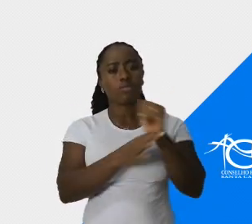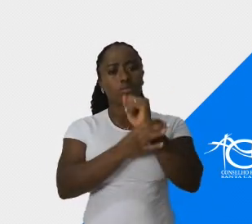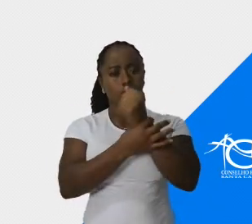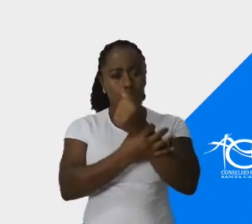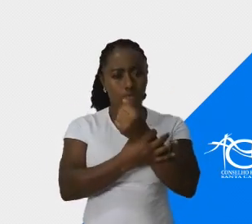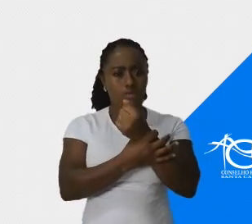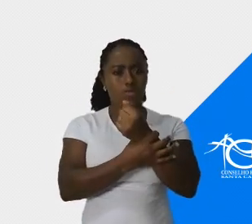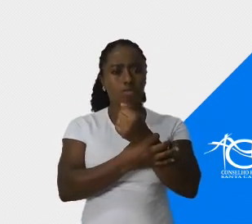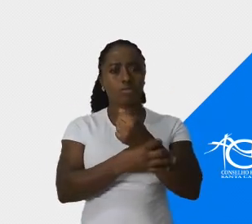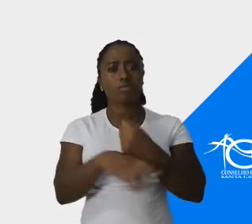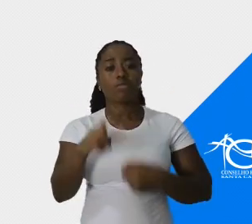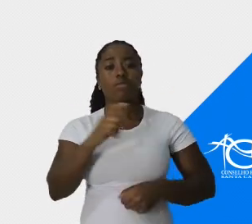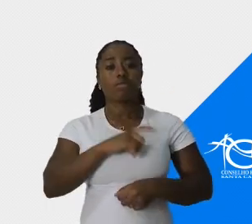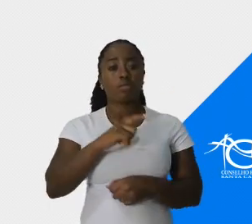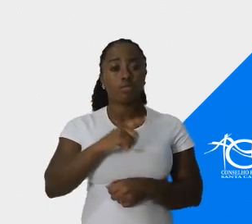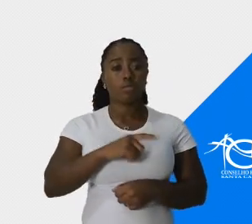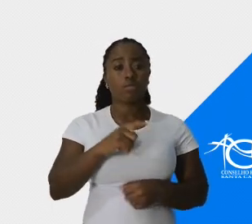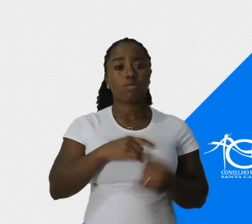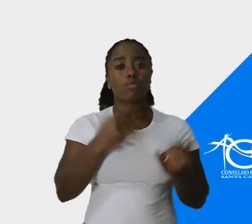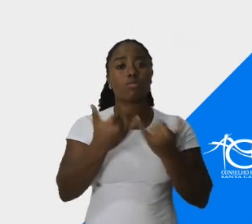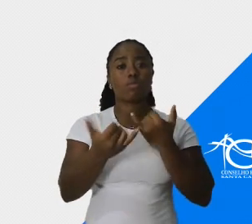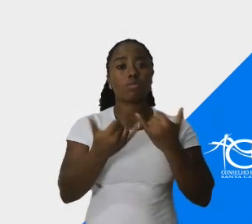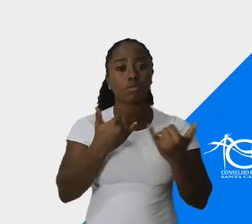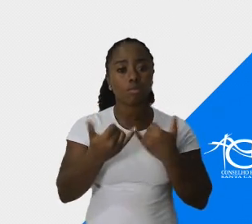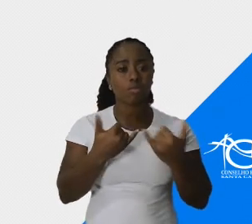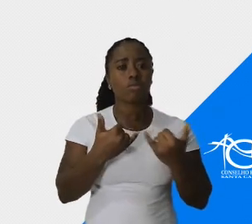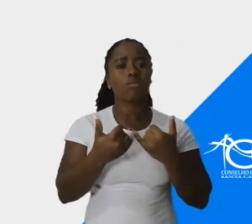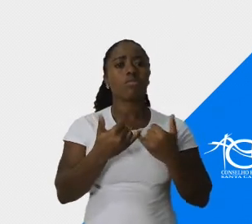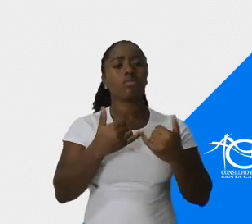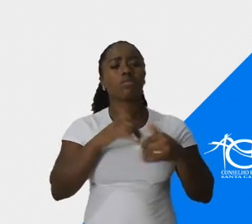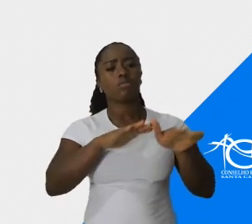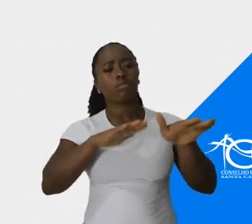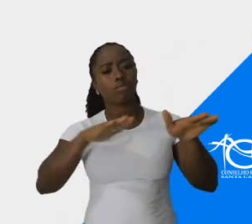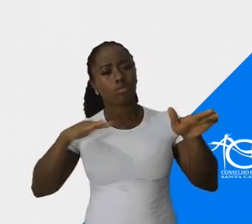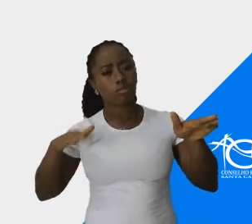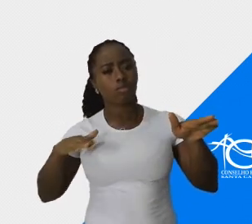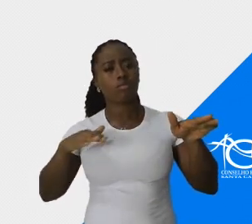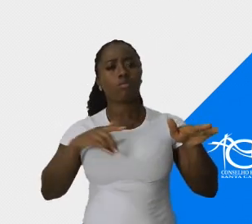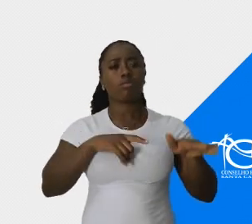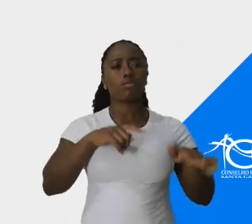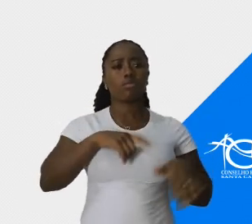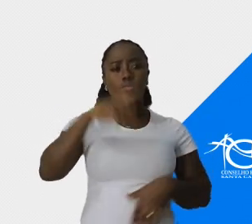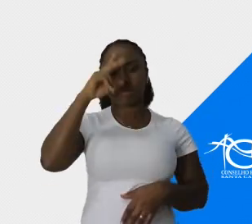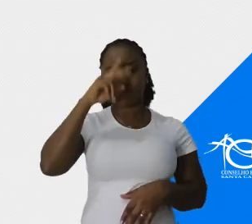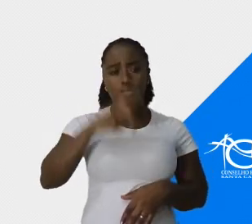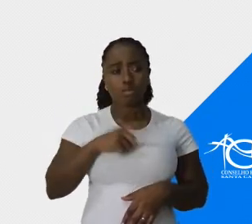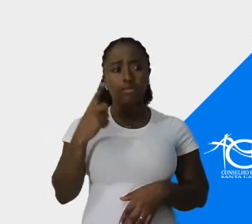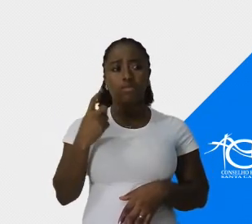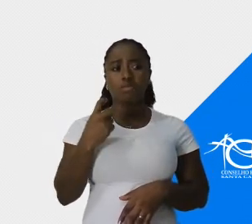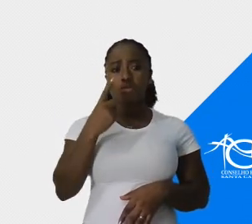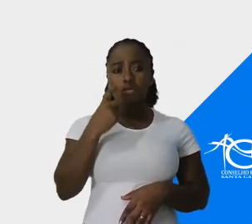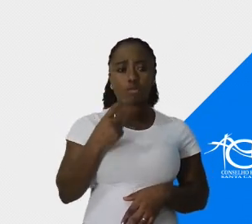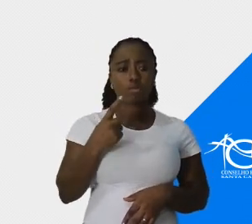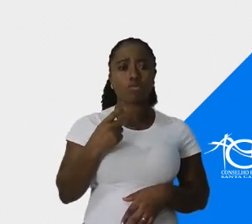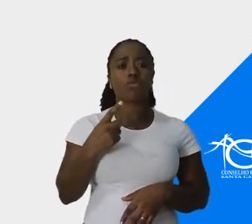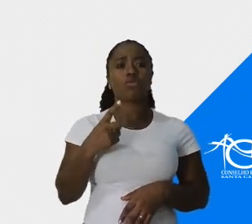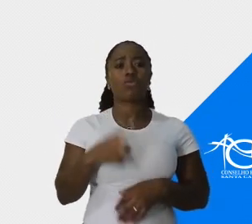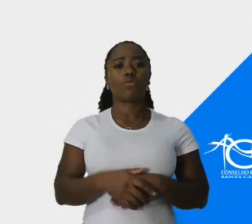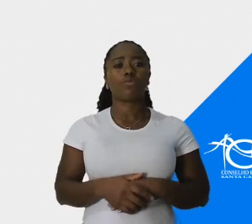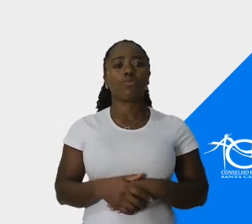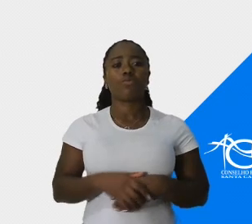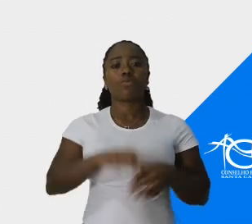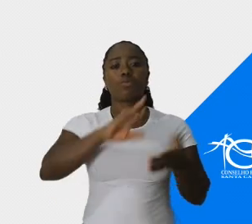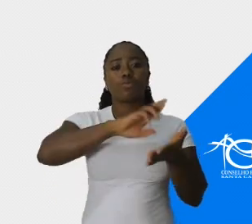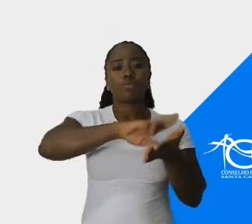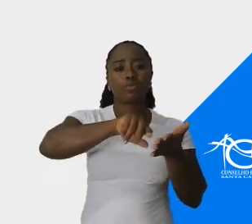identificando chamados perfis individuais, perfis de grupos identificados, prefeito de promoção, prevenção, etc, etc. Bom, gente, para